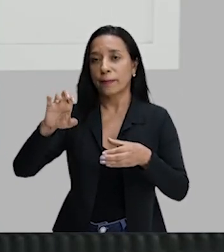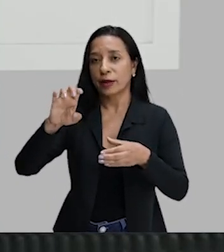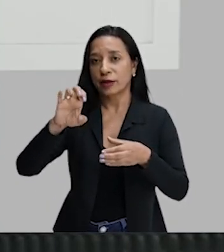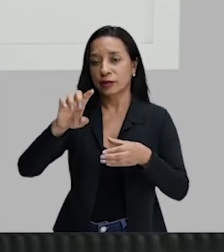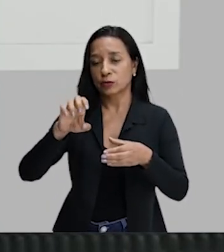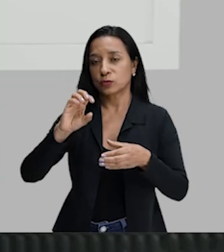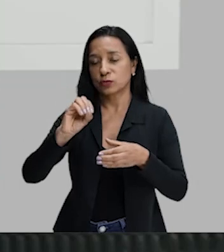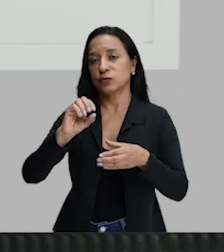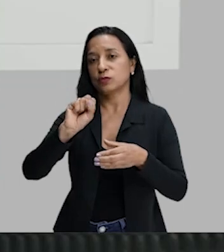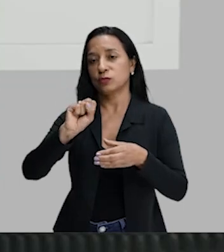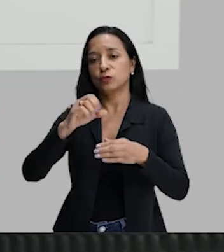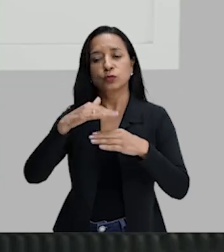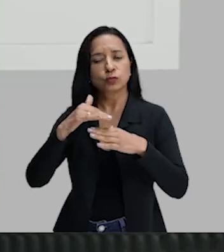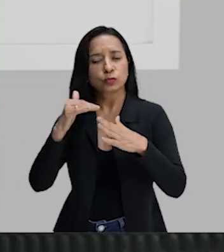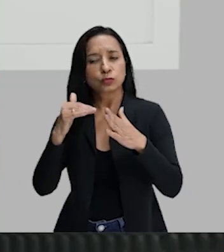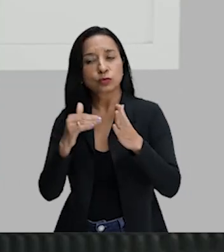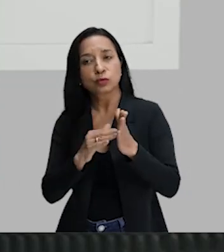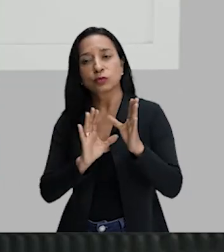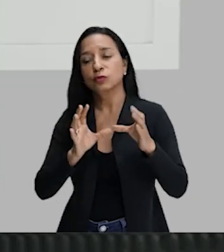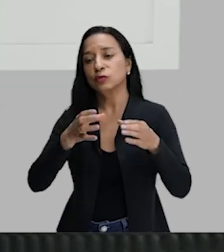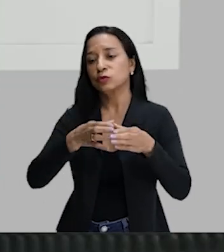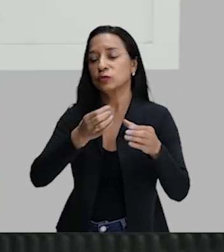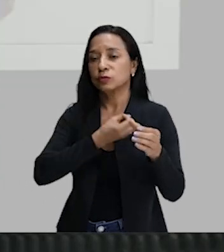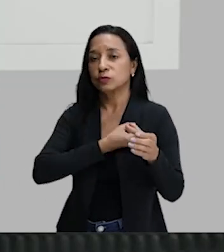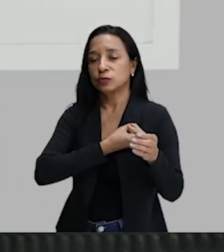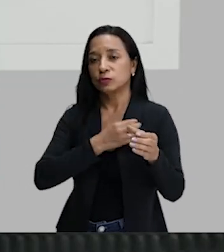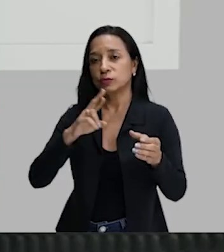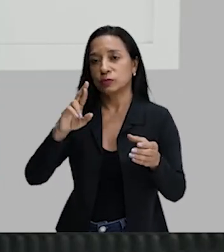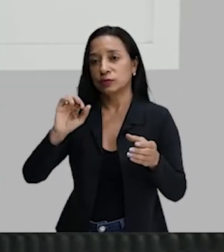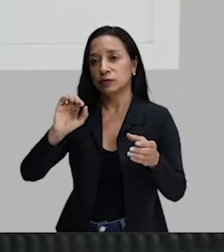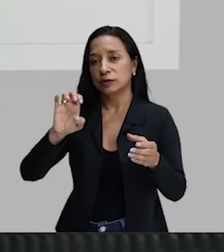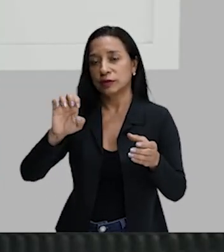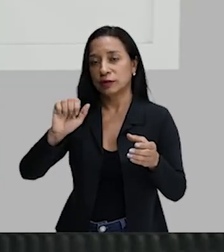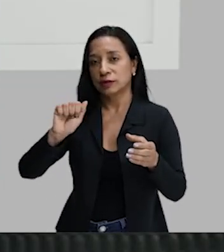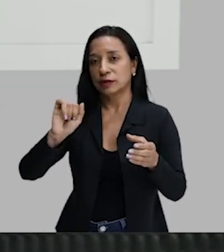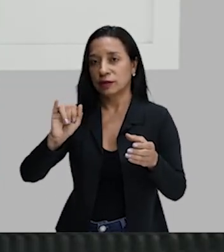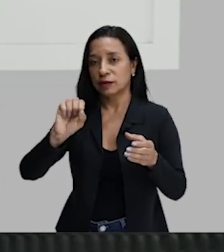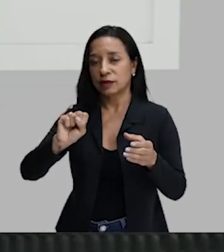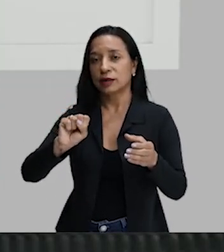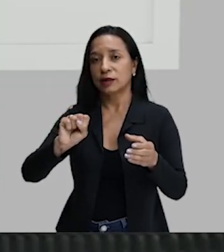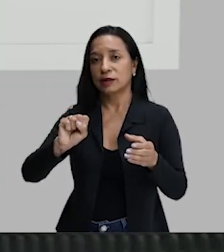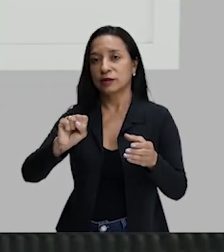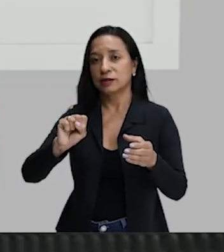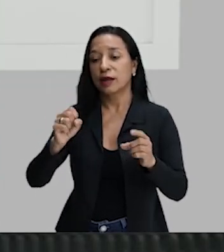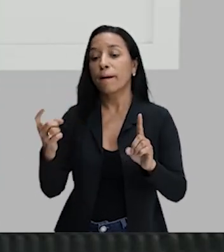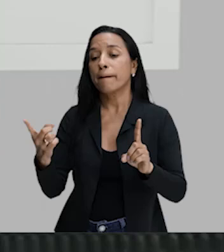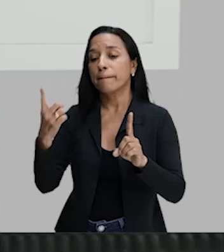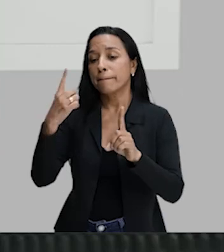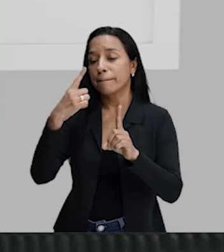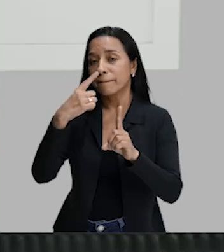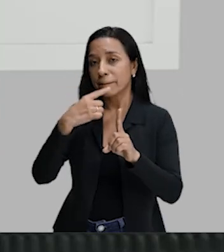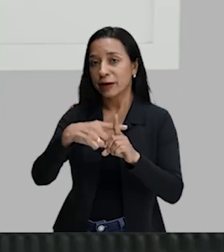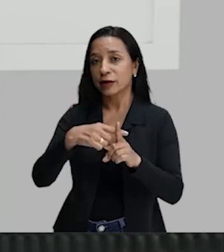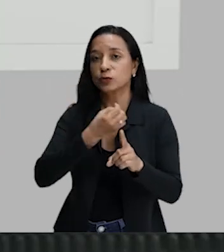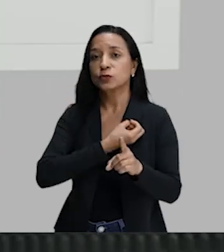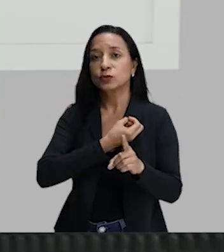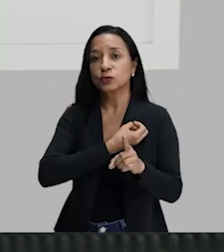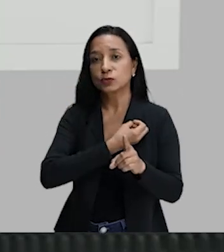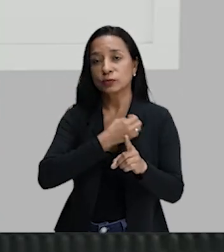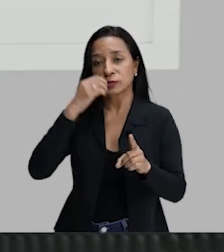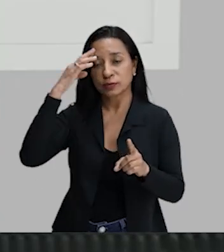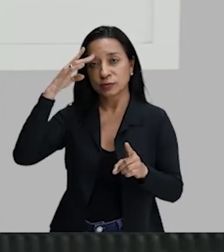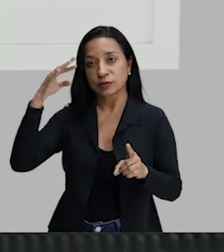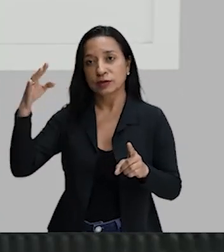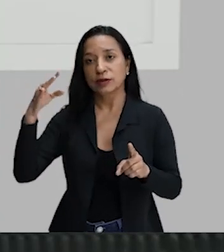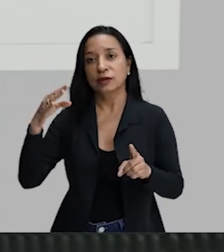dos números reais, que a gente conhece, mais esses números aqui, ó, que são os números imaginários. Certo?